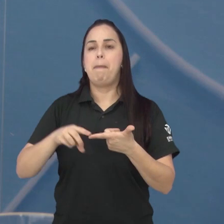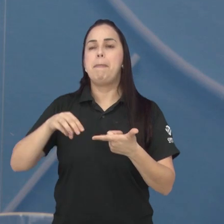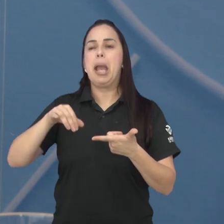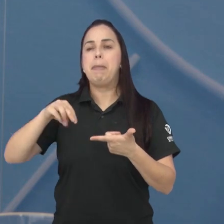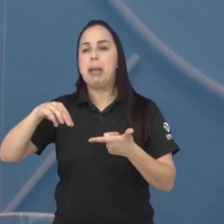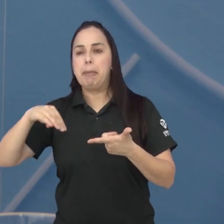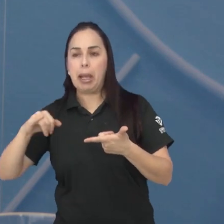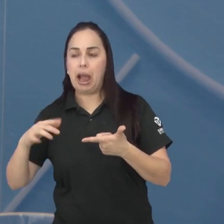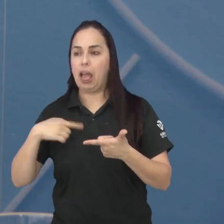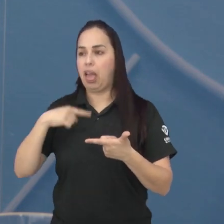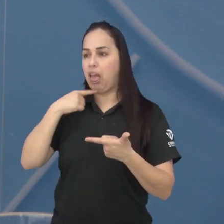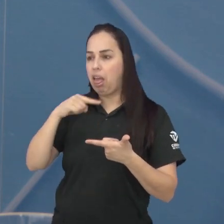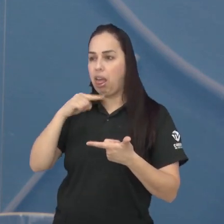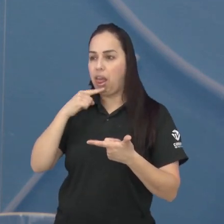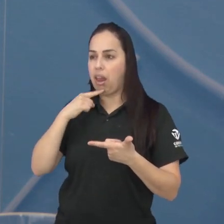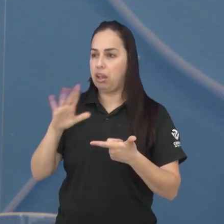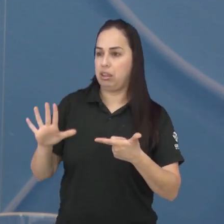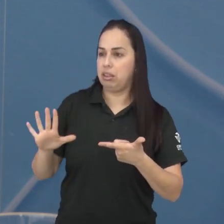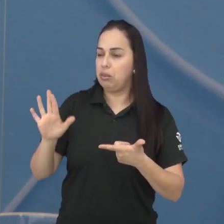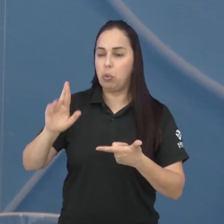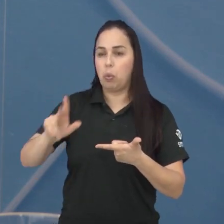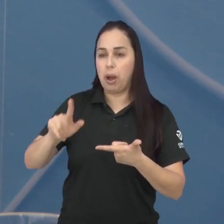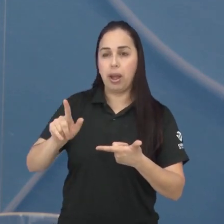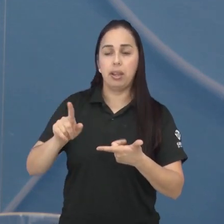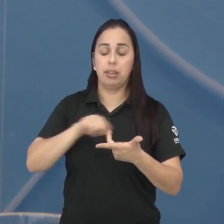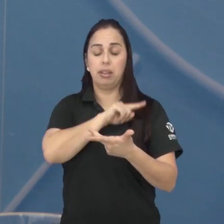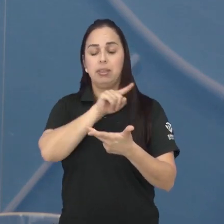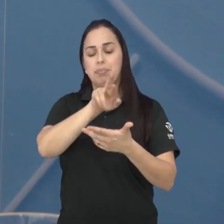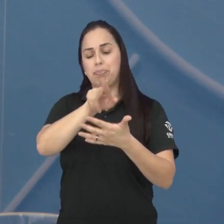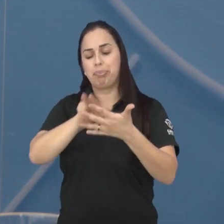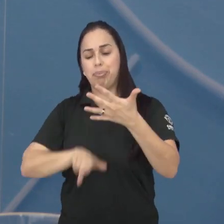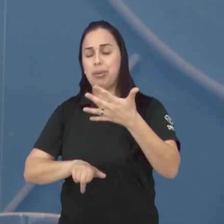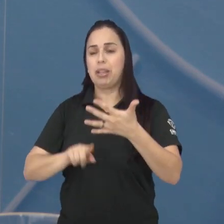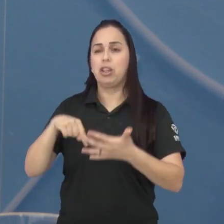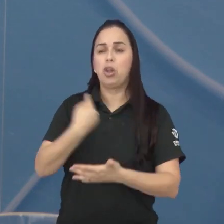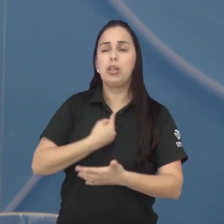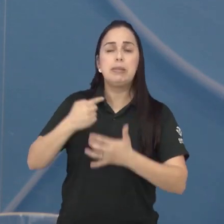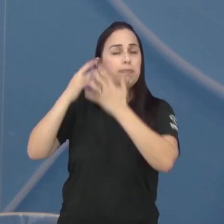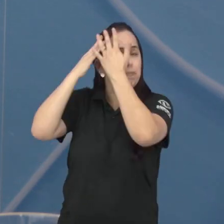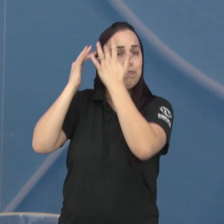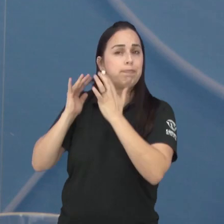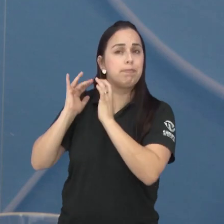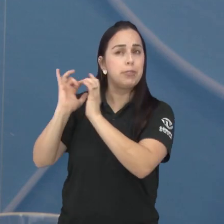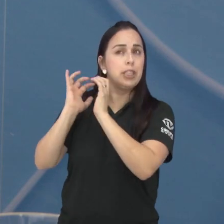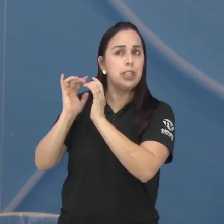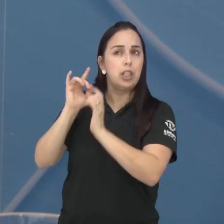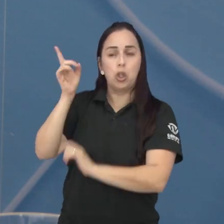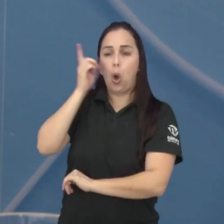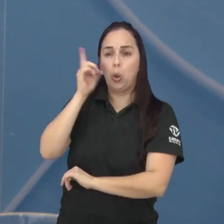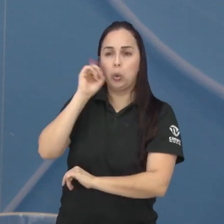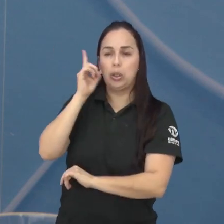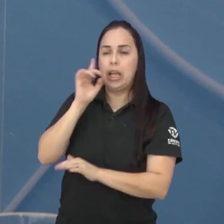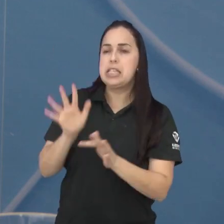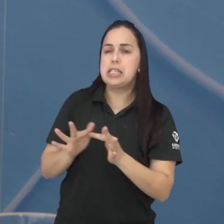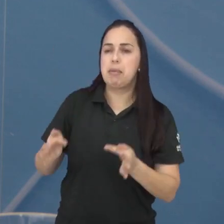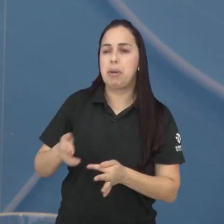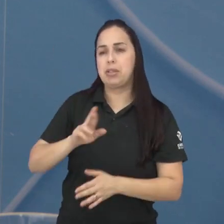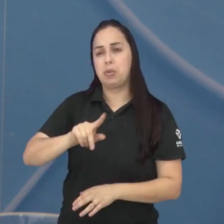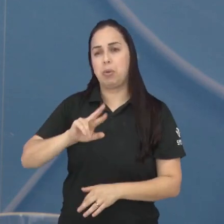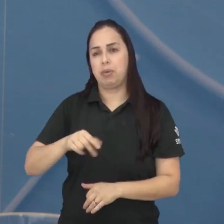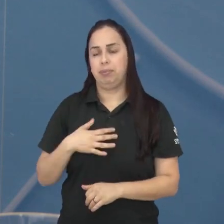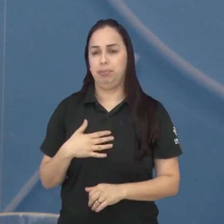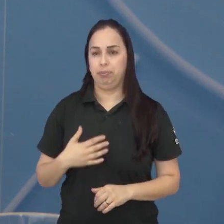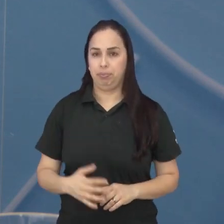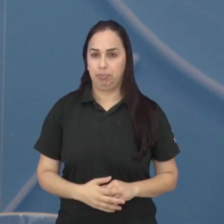eu ouvir que é mimimi, o que eu vou fazer, né? Então, são todas reflexões do dia a dia que não são simples.